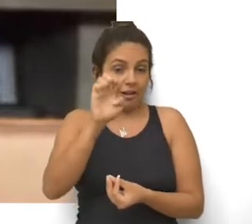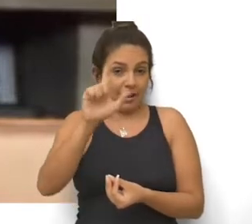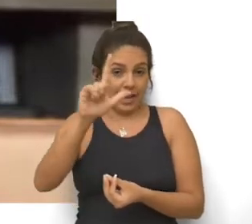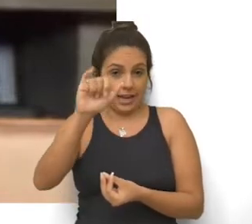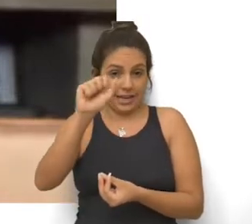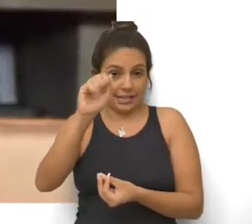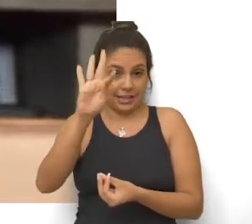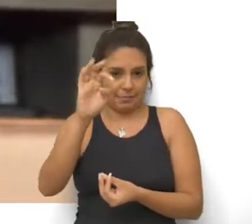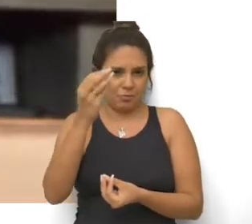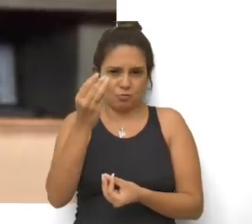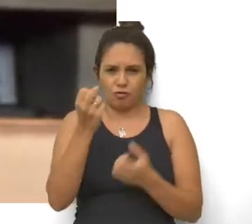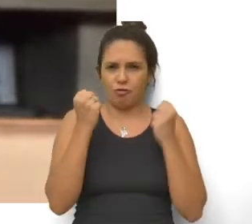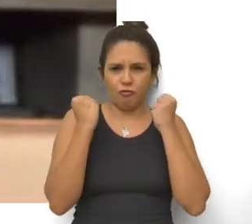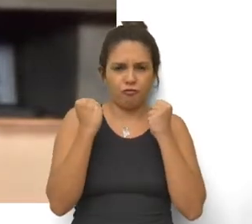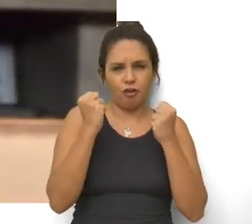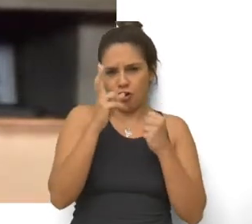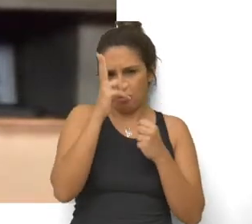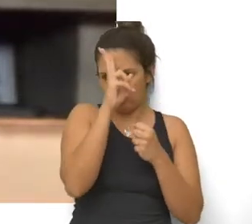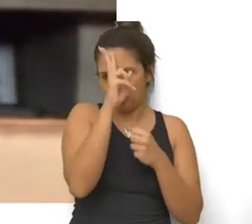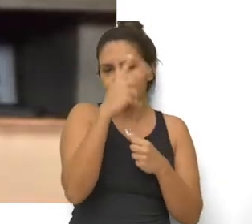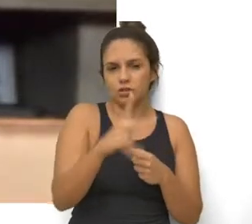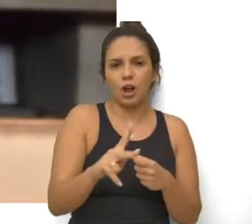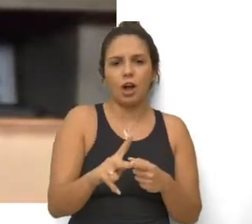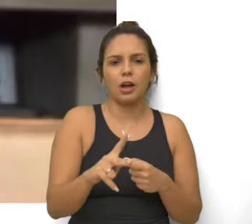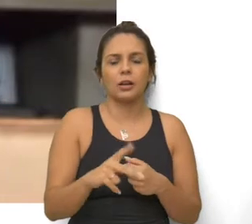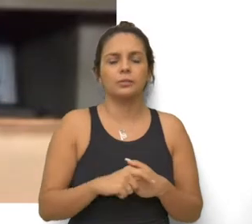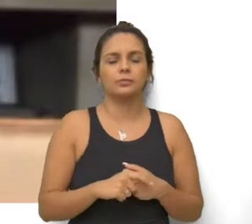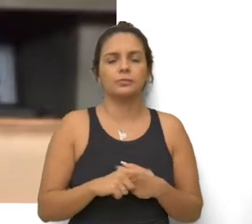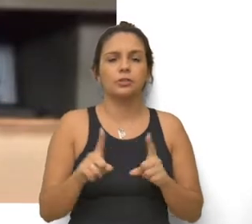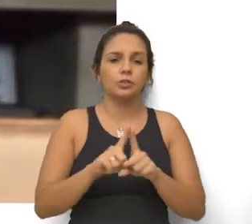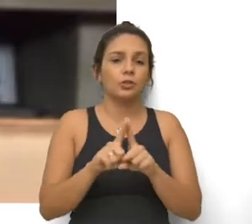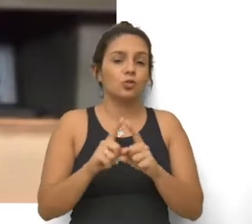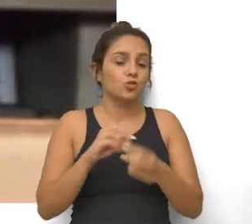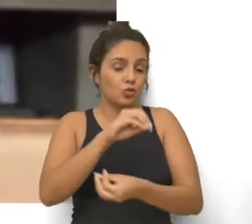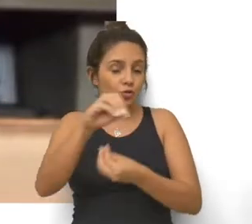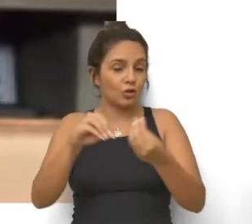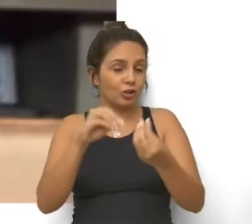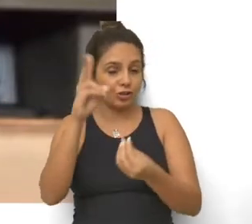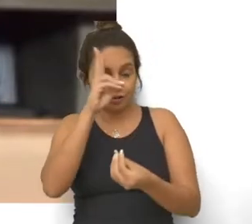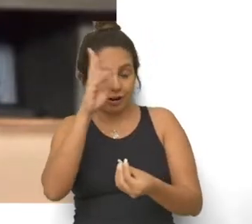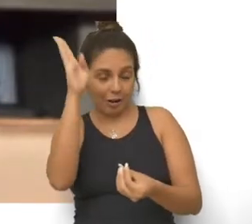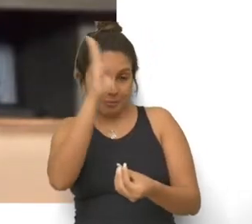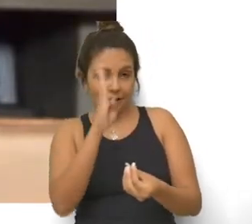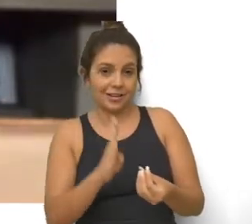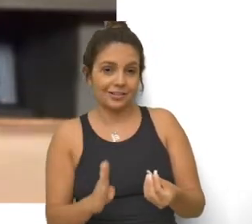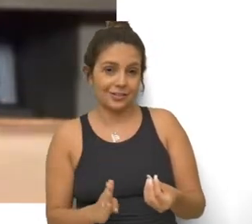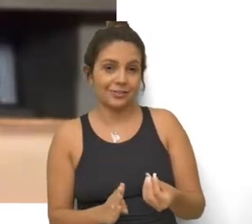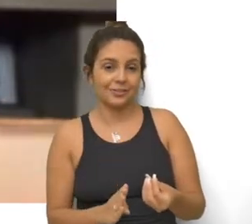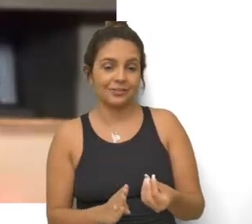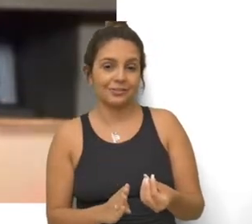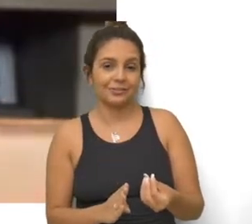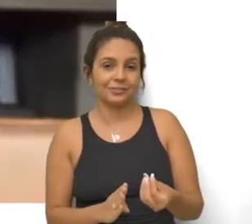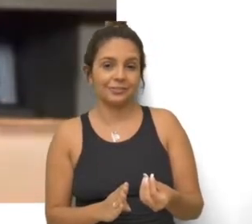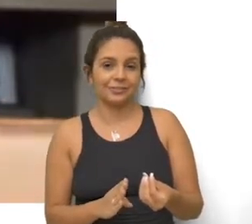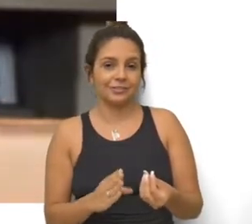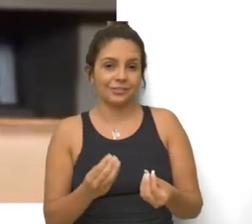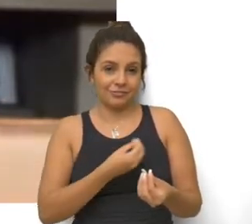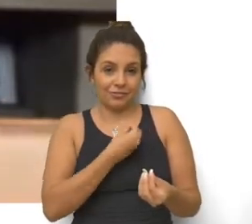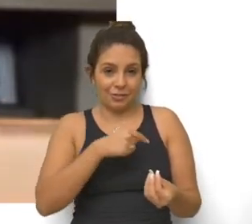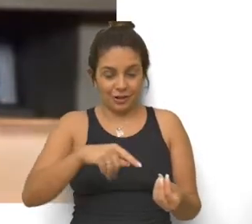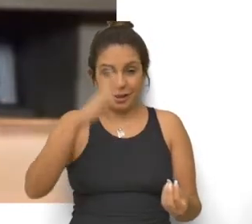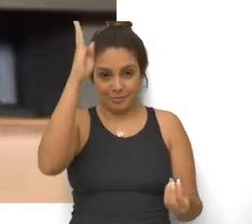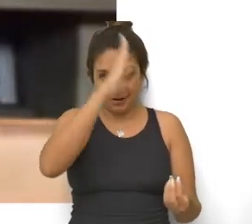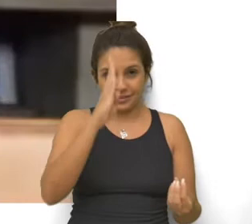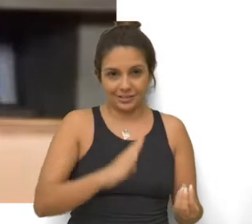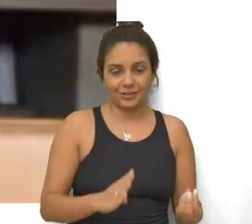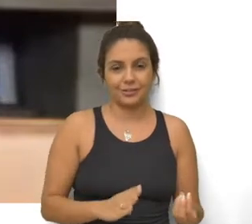que é uma história muito forte, com a história do Brasil, com os acontecimentos que ela viveu aqui no